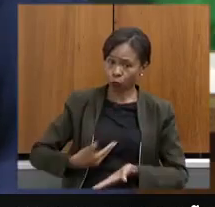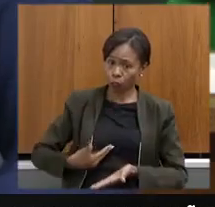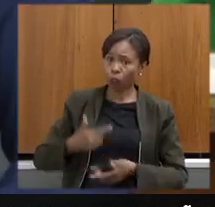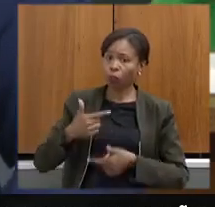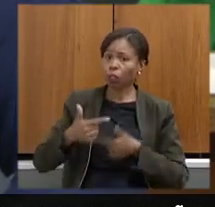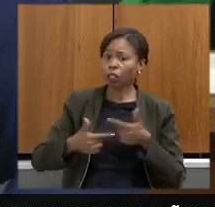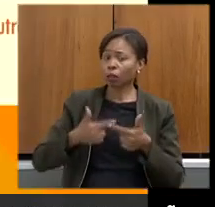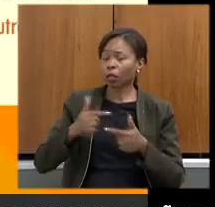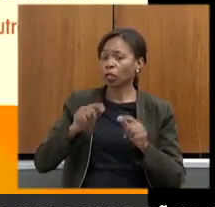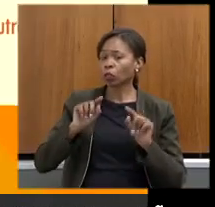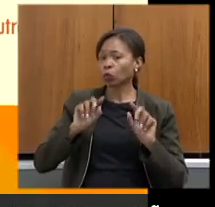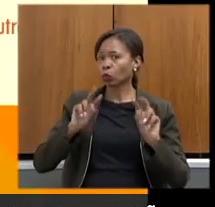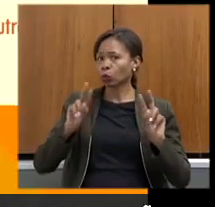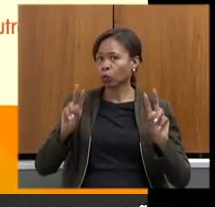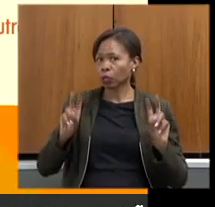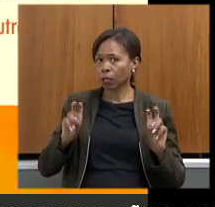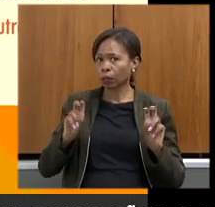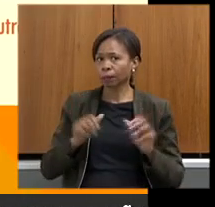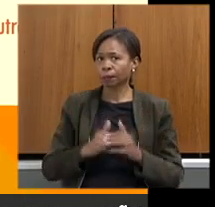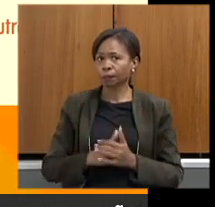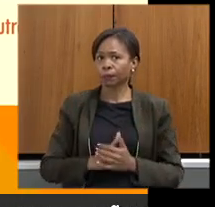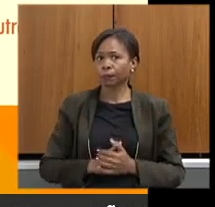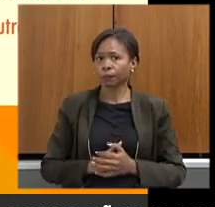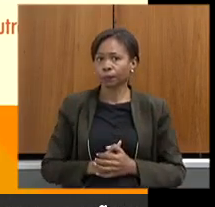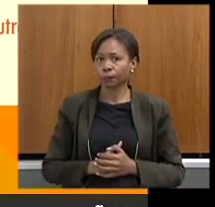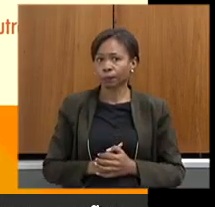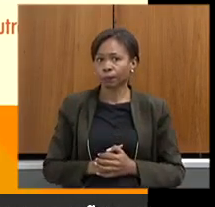questão da relação de